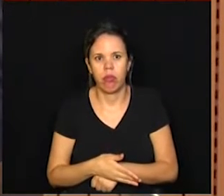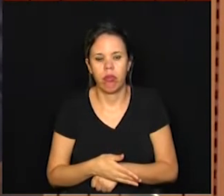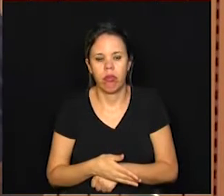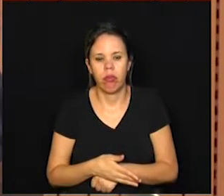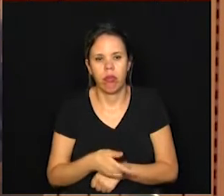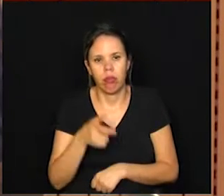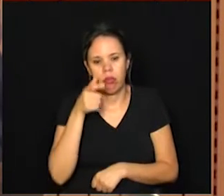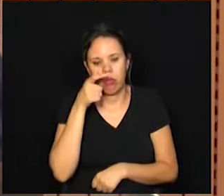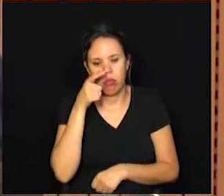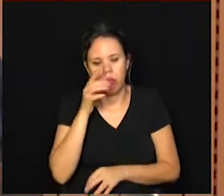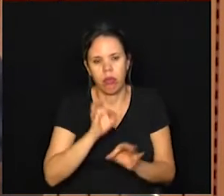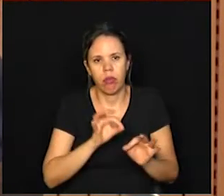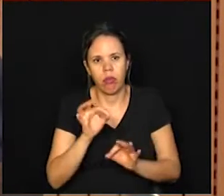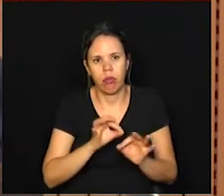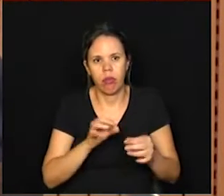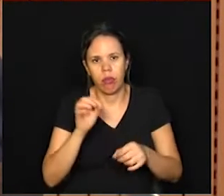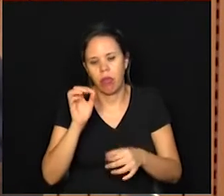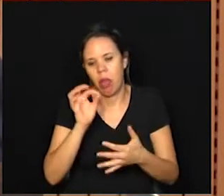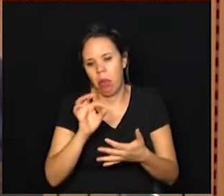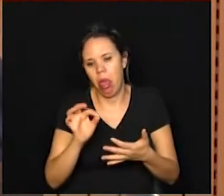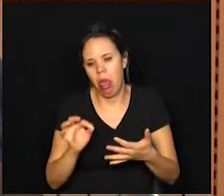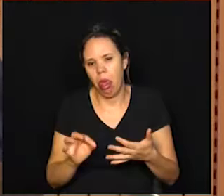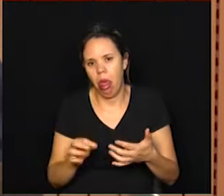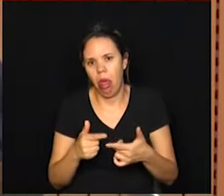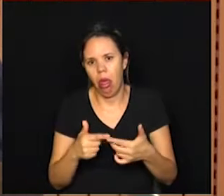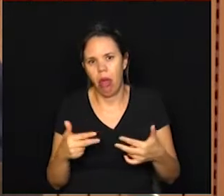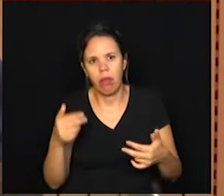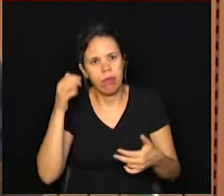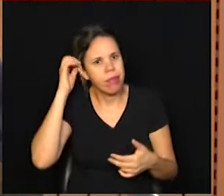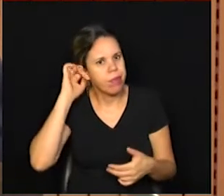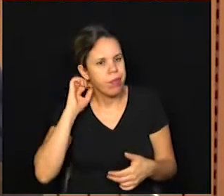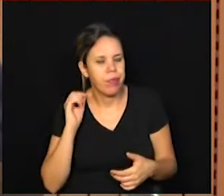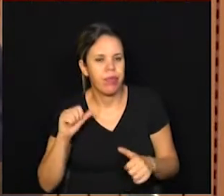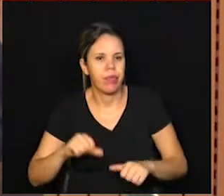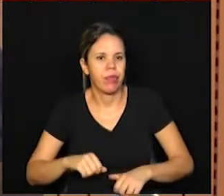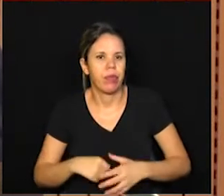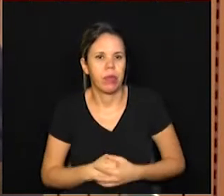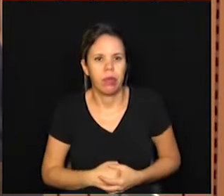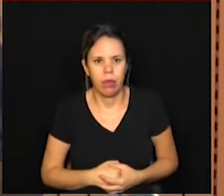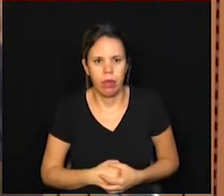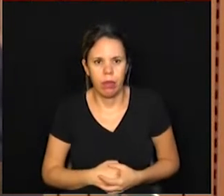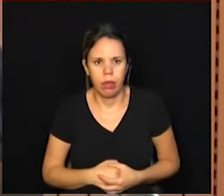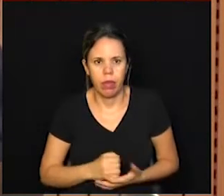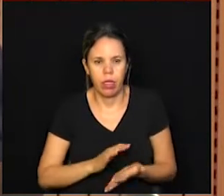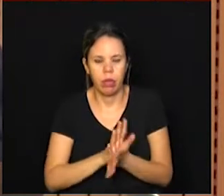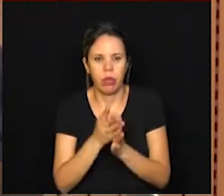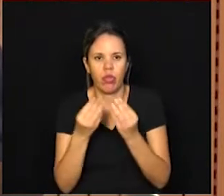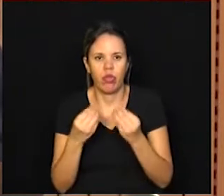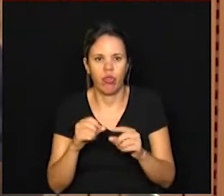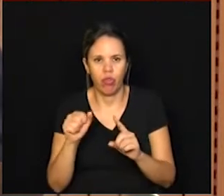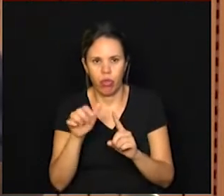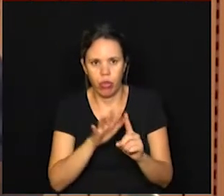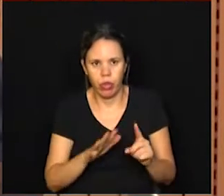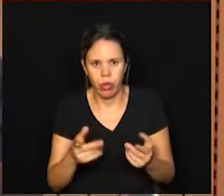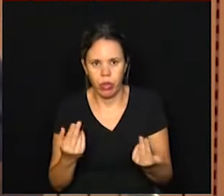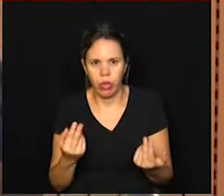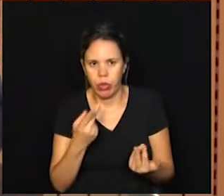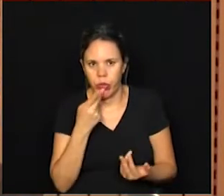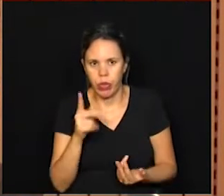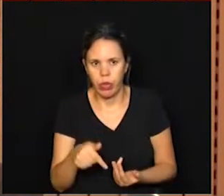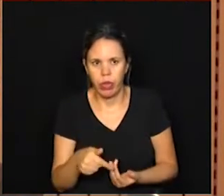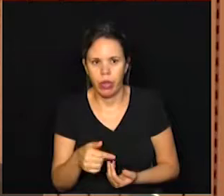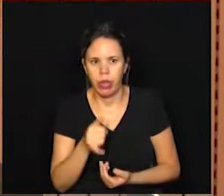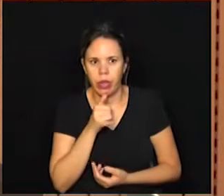lá produzir elementos terríveis que assolam a sociedade, como esses que eu acabei de dar